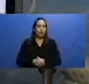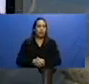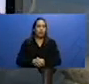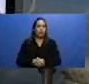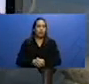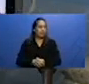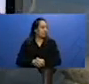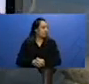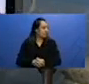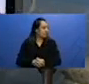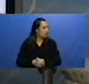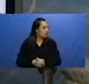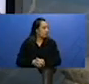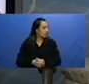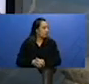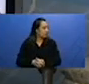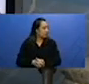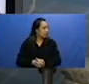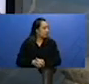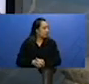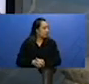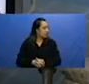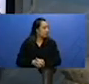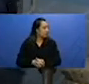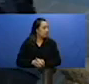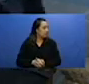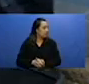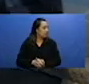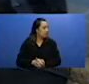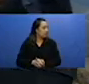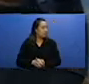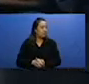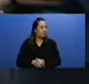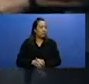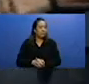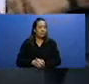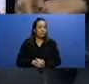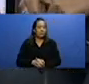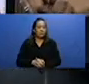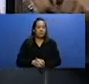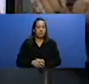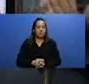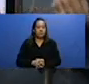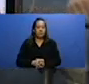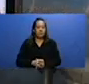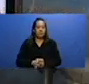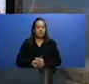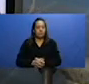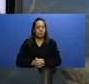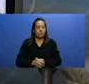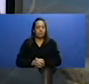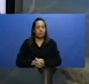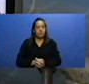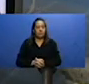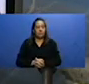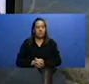coisa impossível. Vai lá e copia. Já aprendeu a escrever a palavra impossível, né?